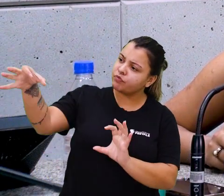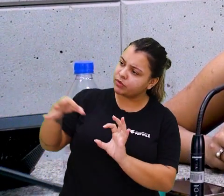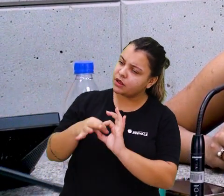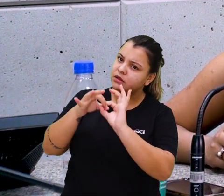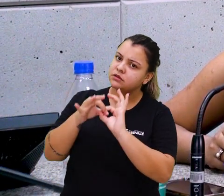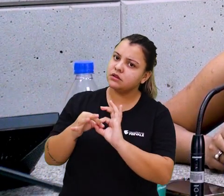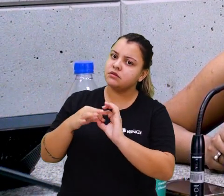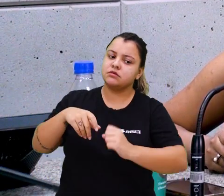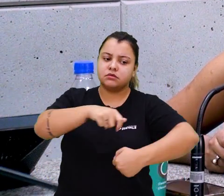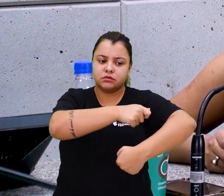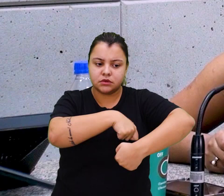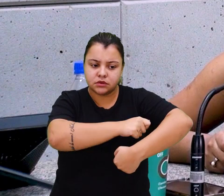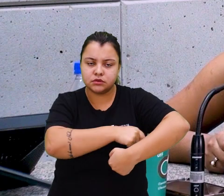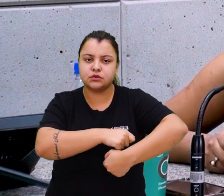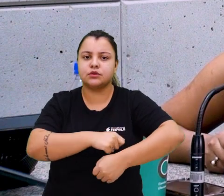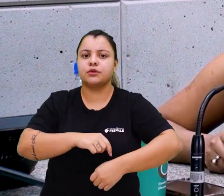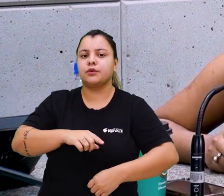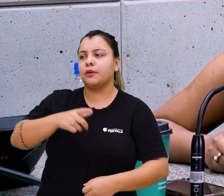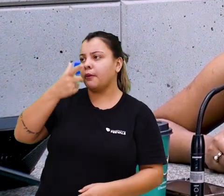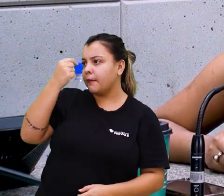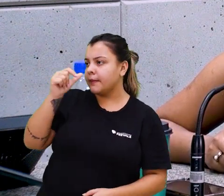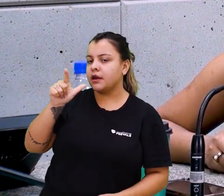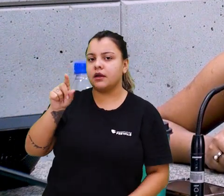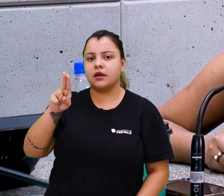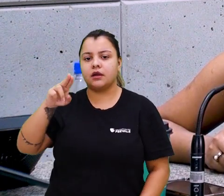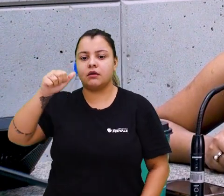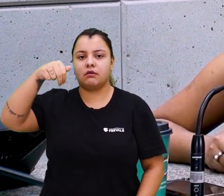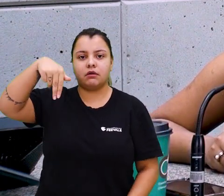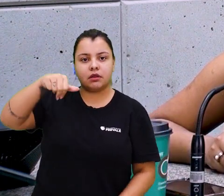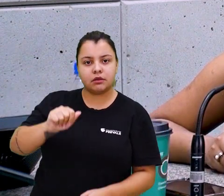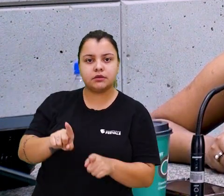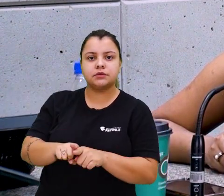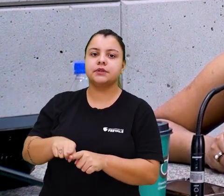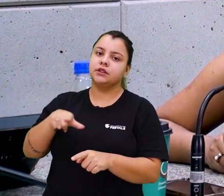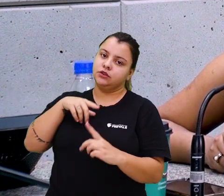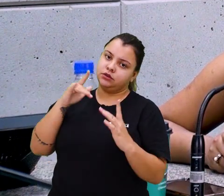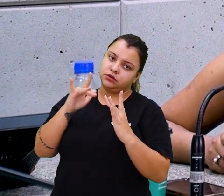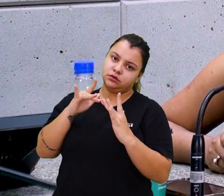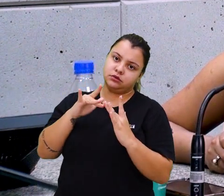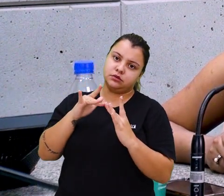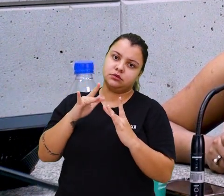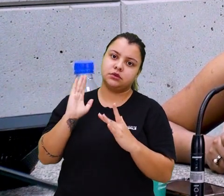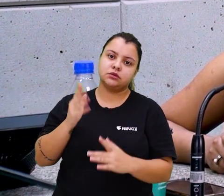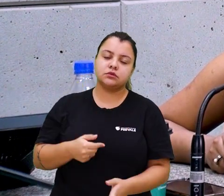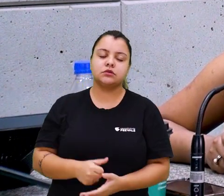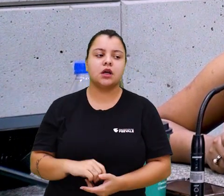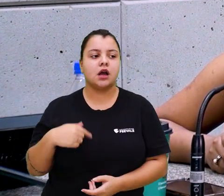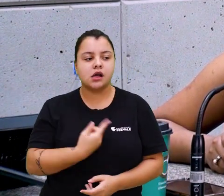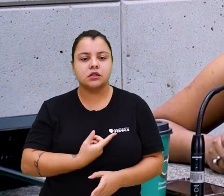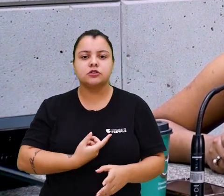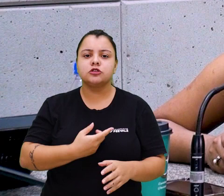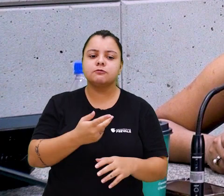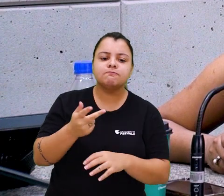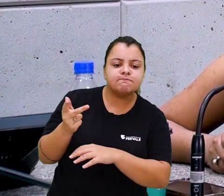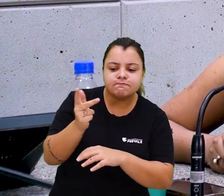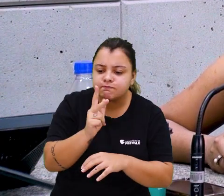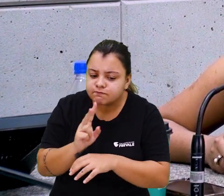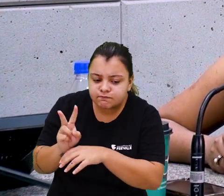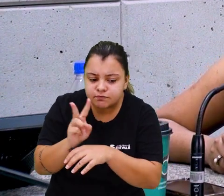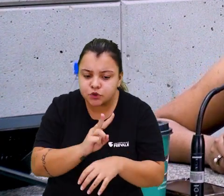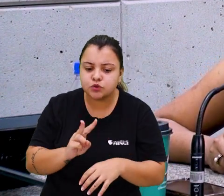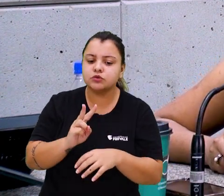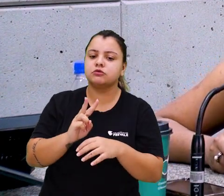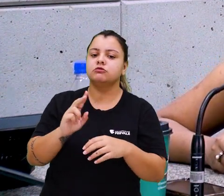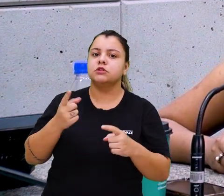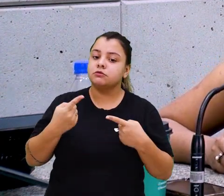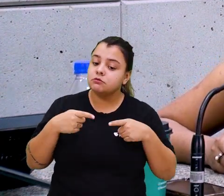gastronomia da UFPA com a Luana enfim que a gente já tem esse contato aí isso aí a gente tá sempre procurando parcerias assim para todos os